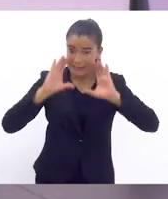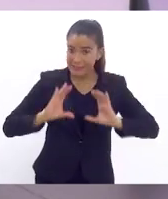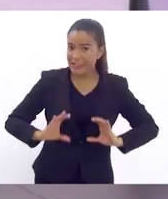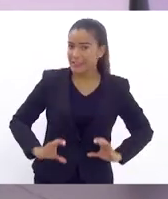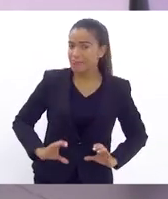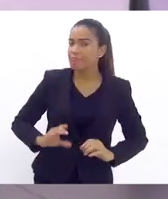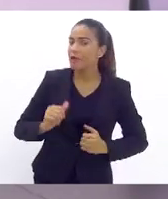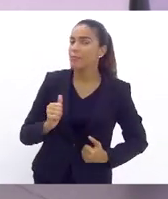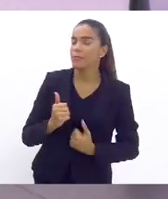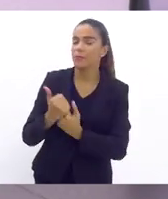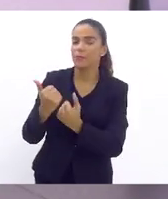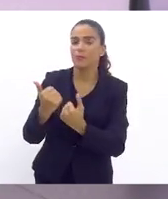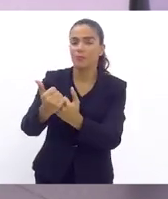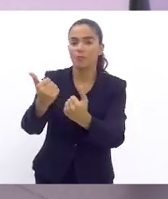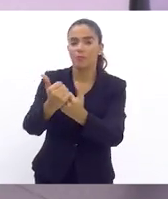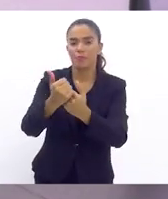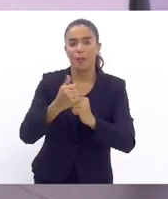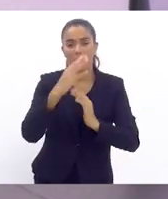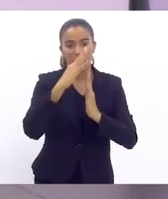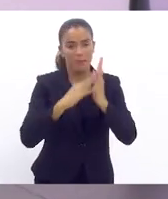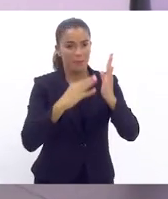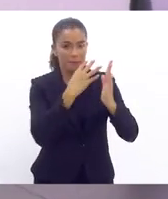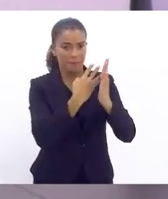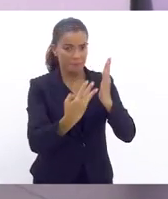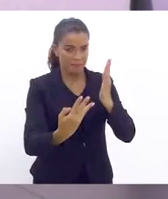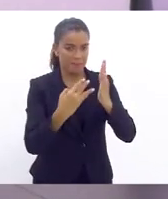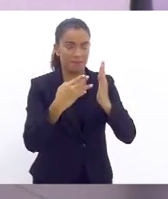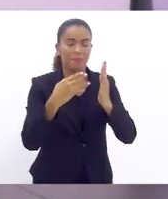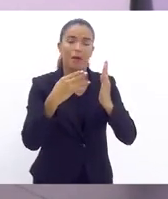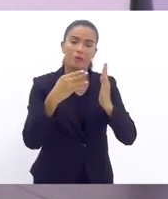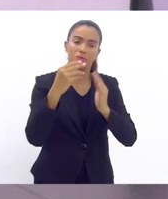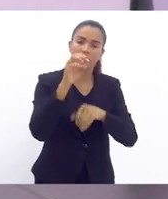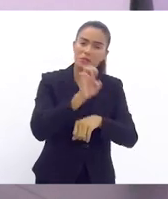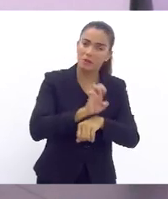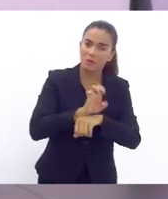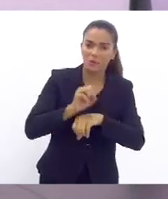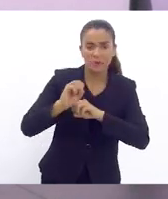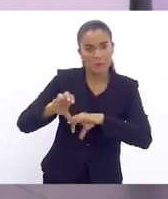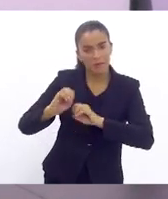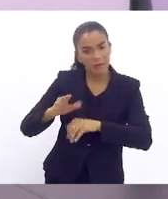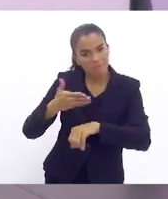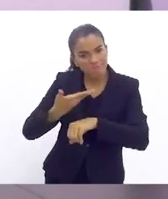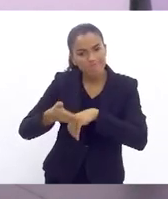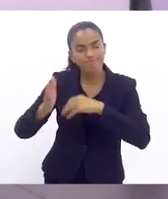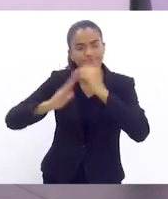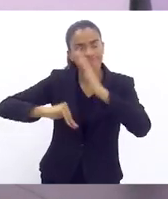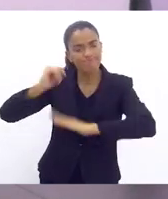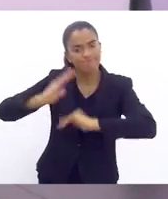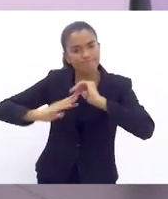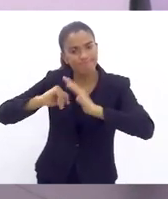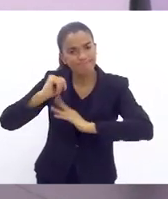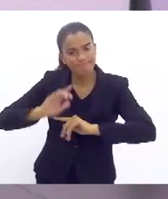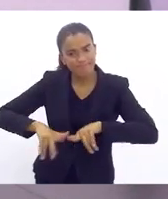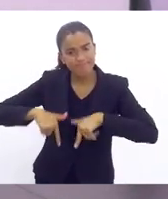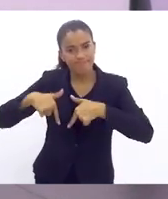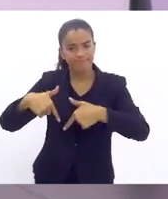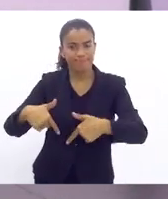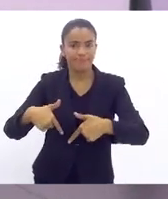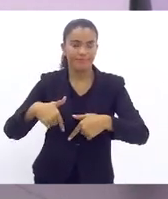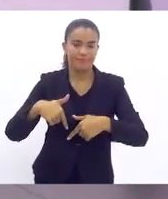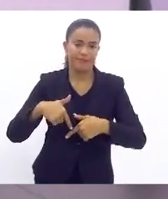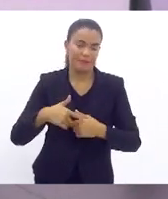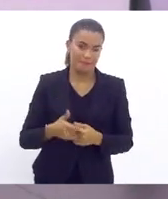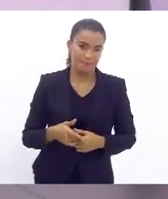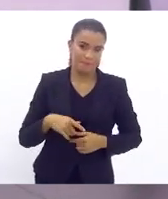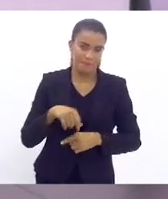cooperar para que este plano seja cada vez mais colocado em prática para que a sua sociedade seja de fato mais justa